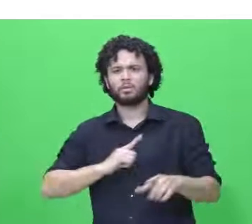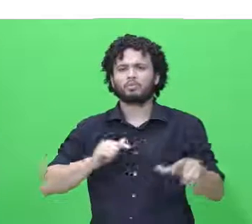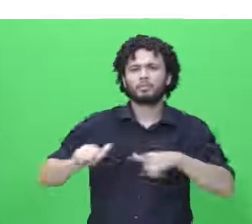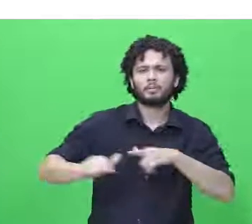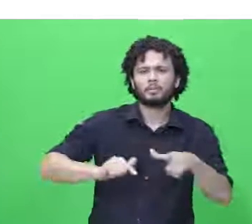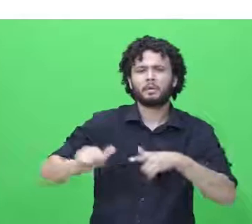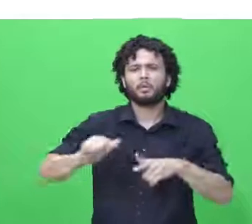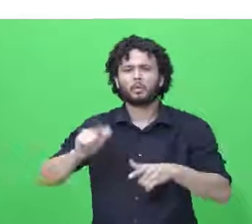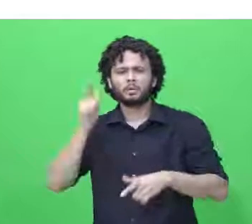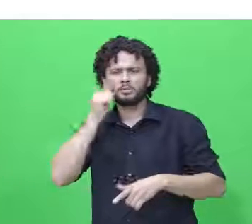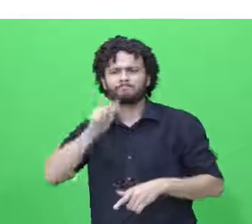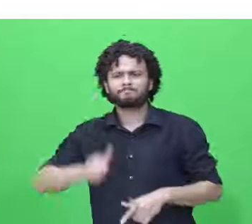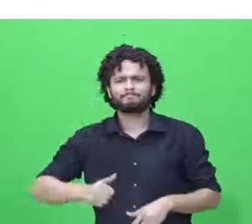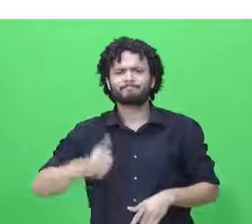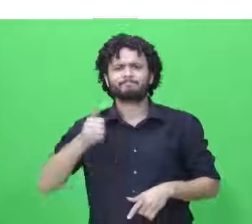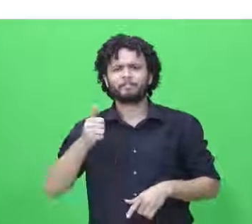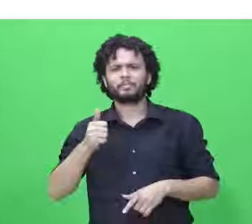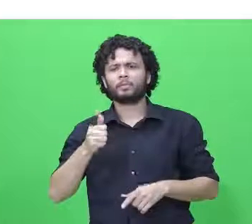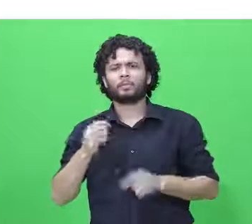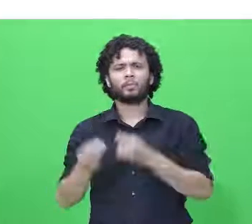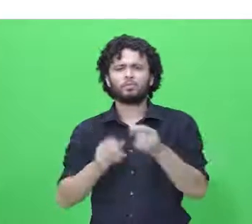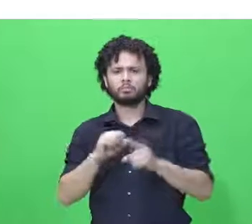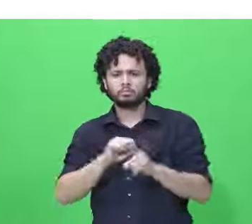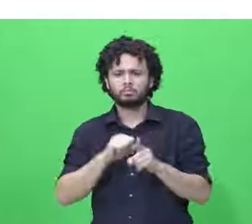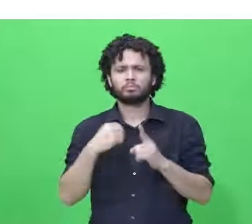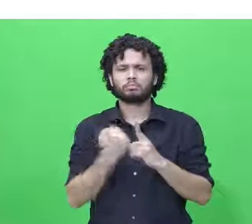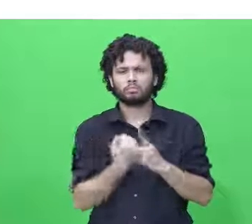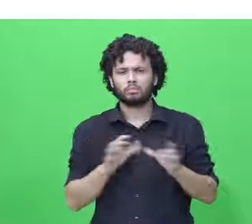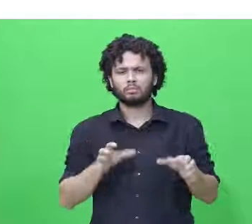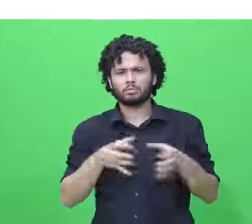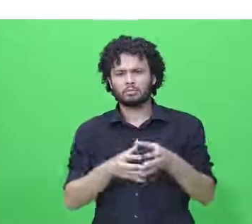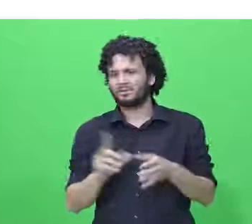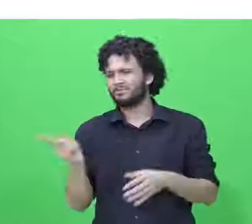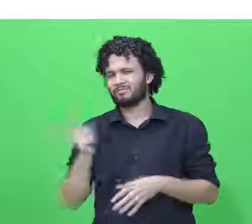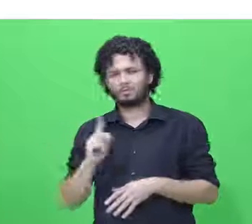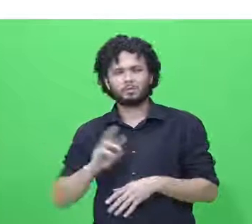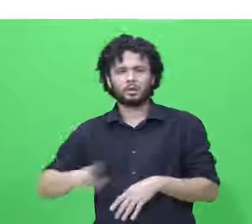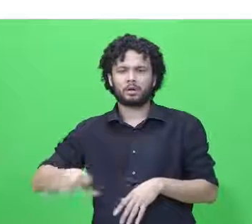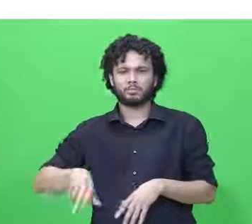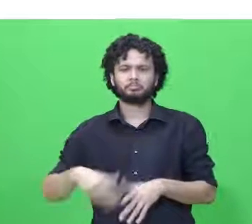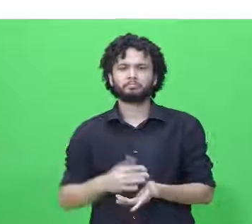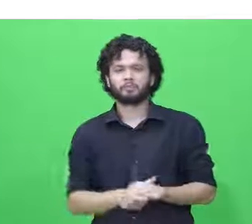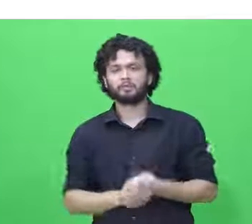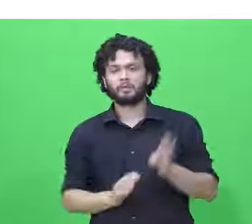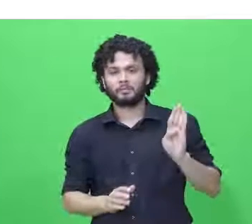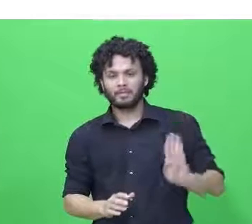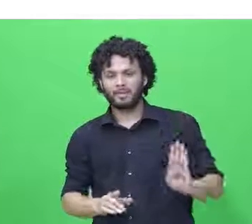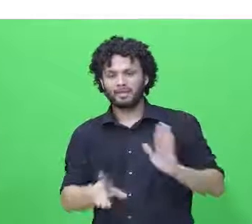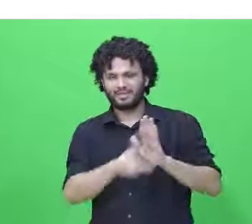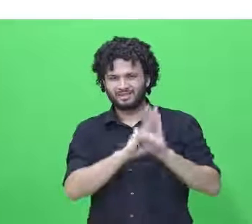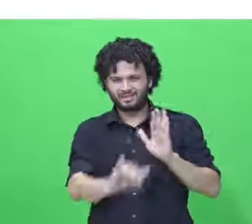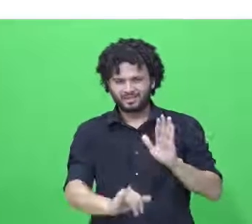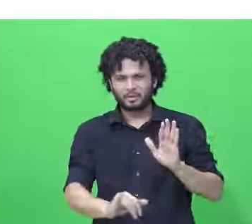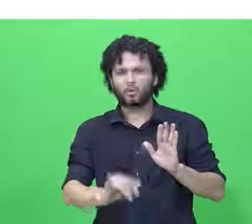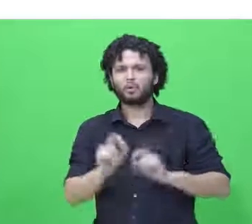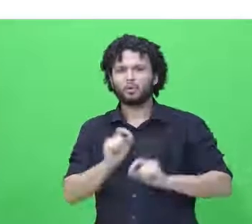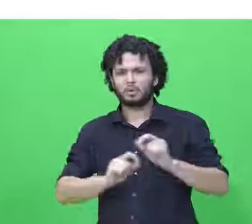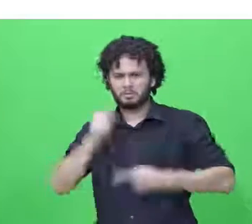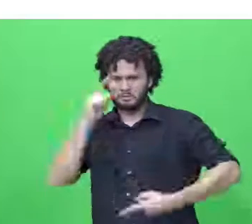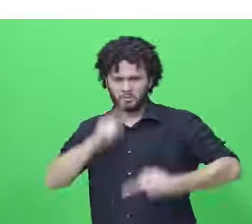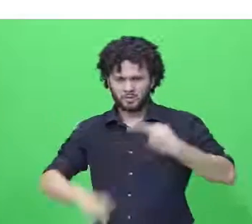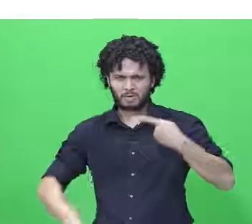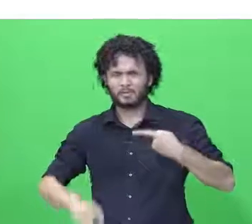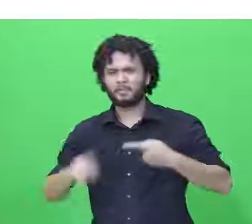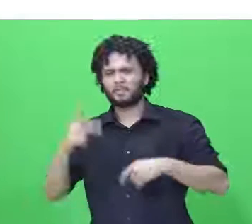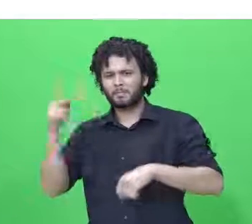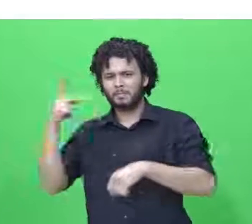atividades sindicais? Não, porque isso é do governo lá, do governo provisório. B. Legislação previdenciária que proibiu migrantes de